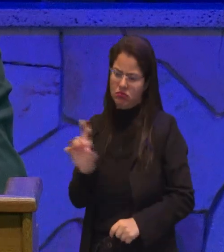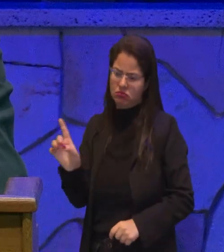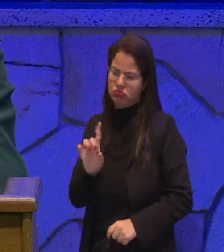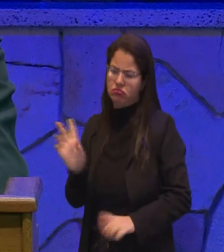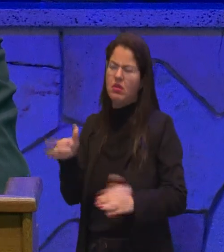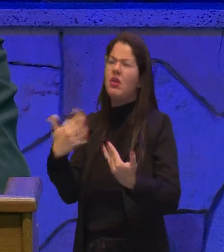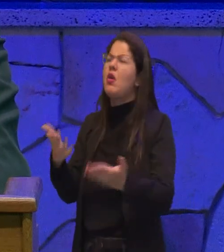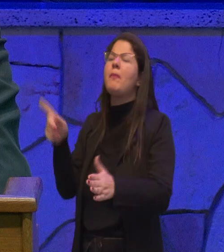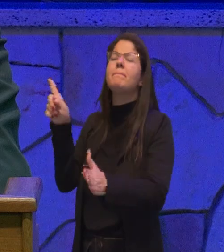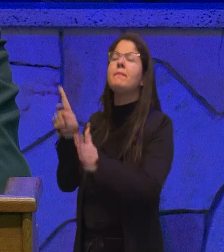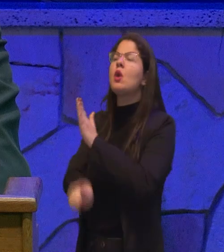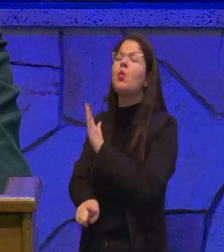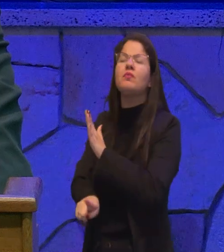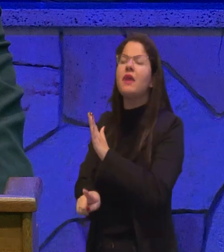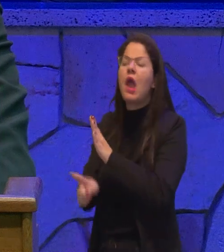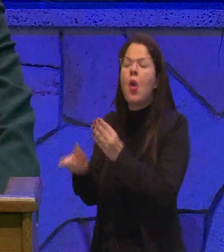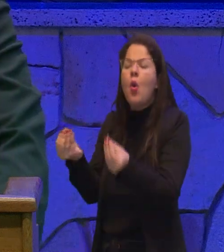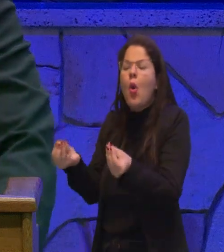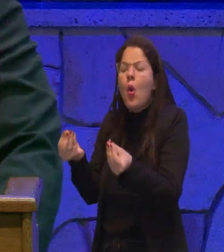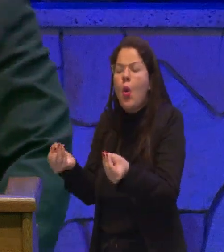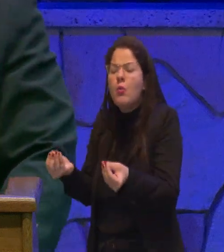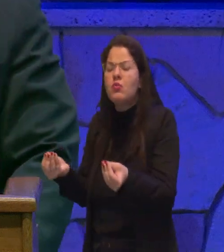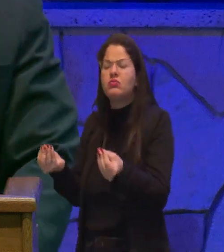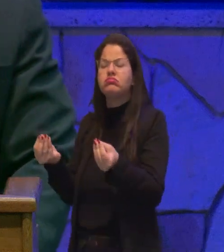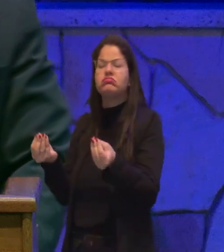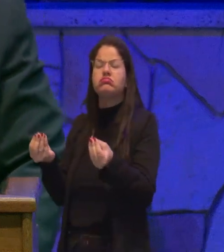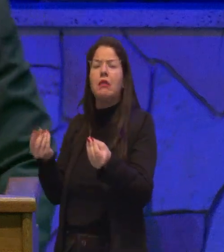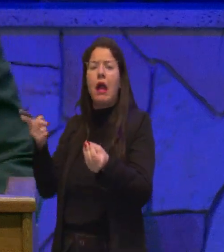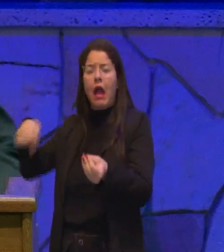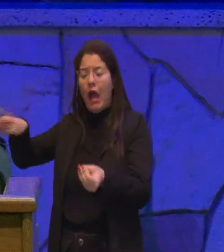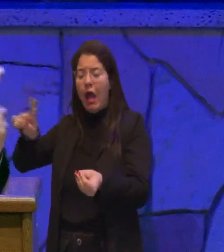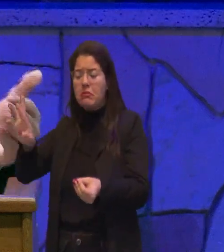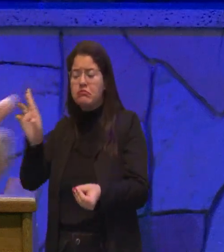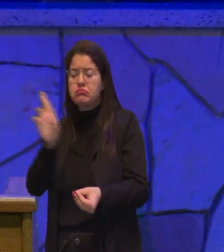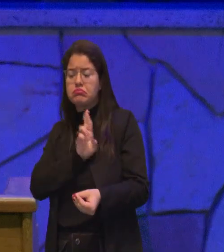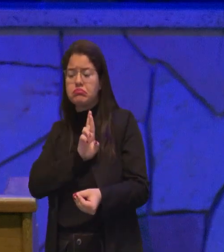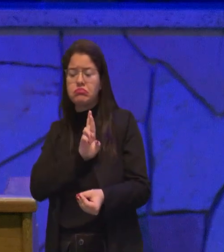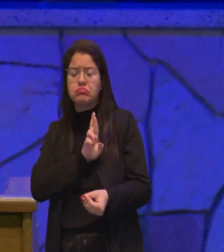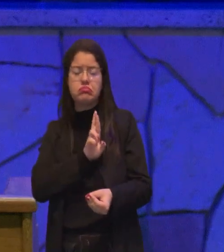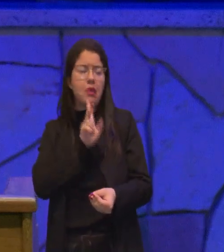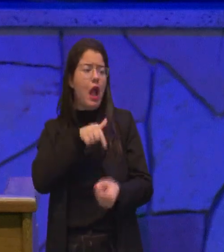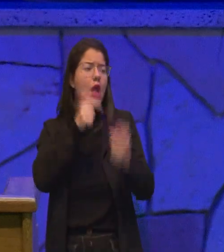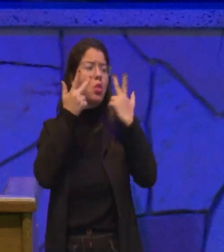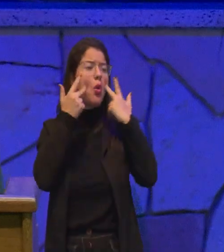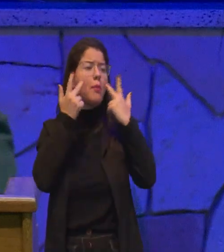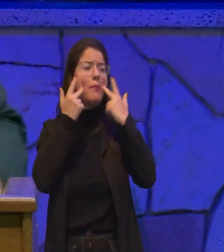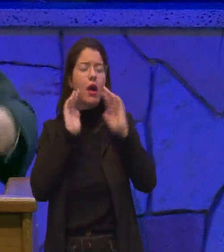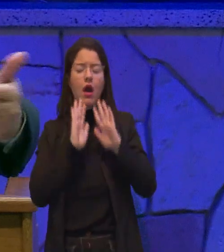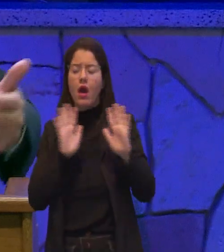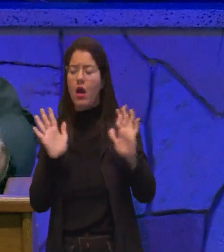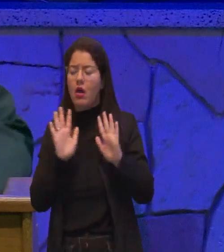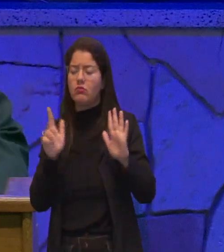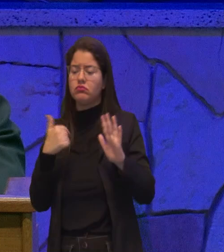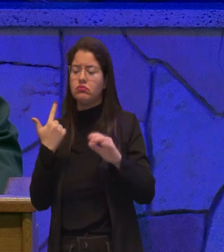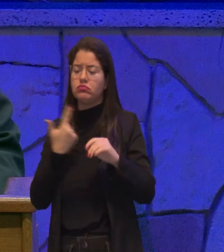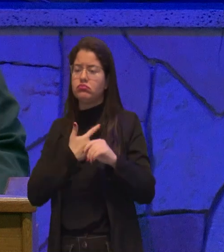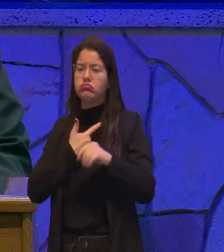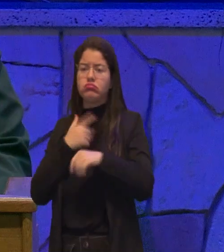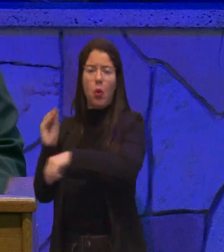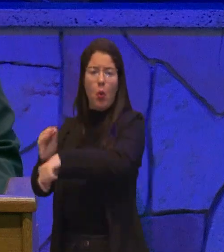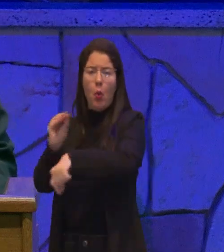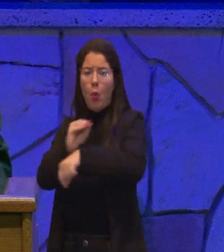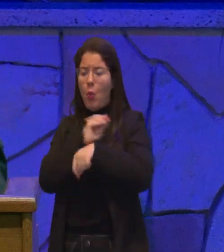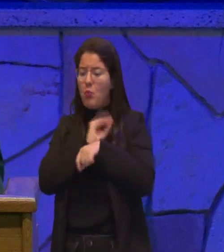eu perguntei, como é? E eles falaram, a gente trata normalmente, a gente cuida